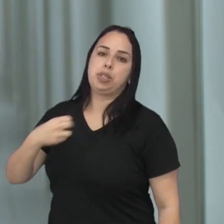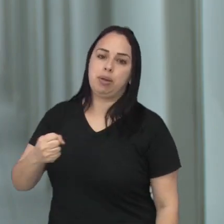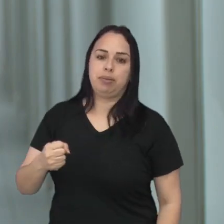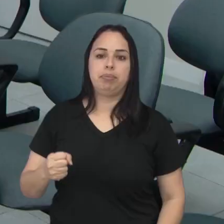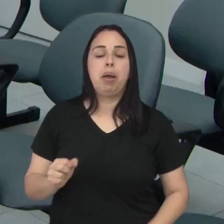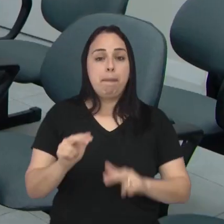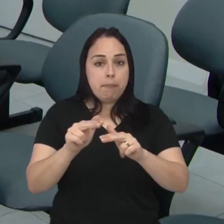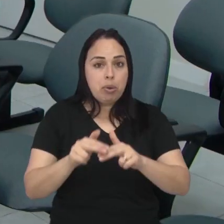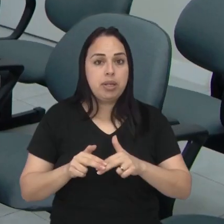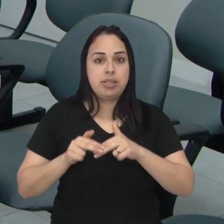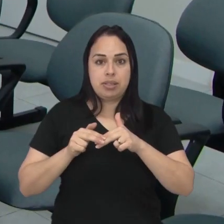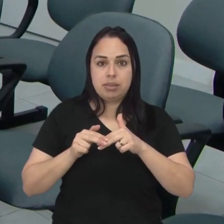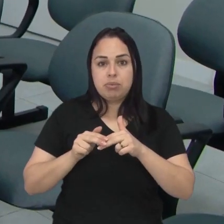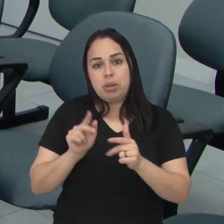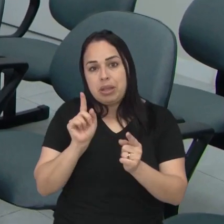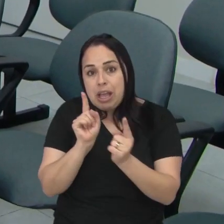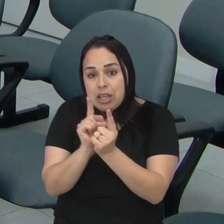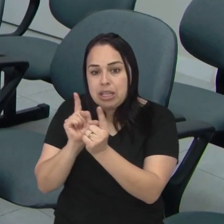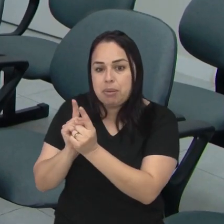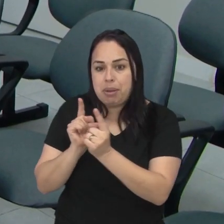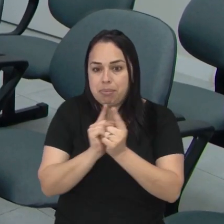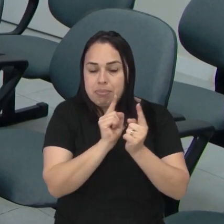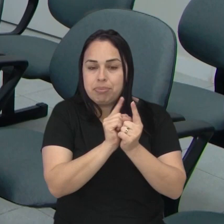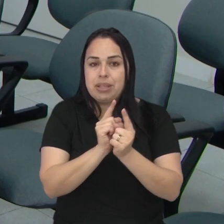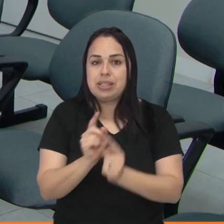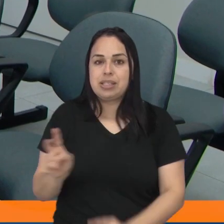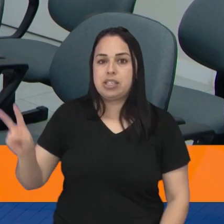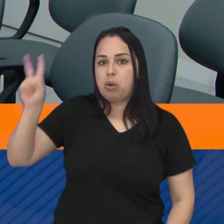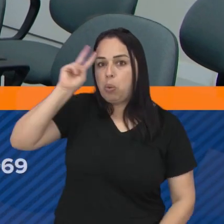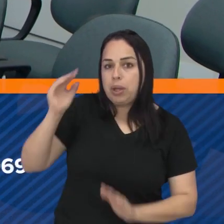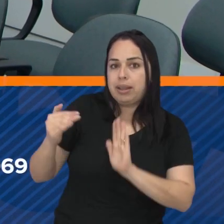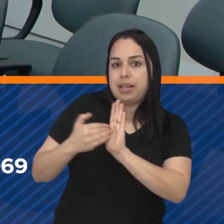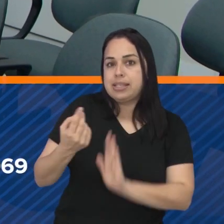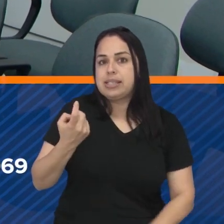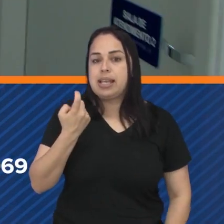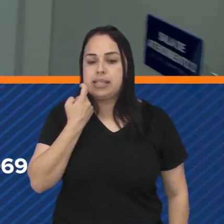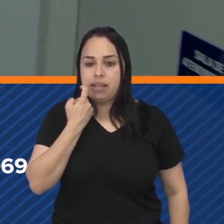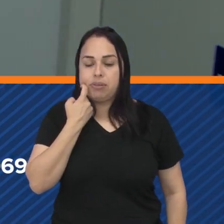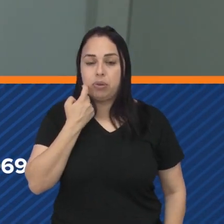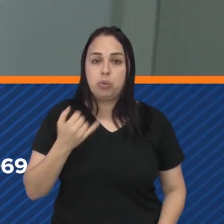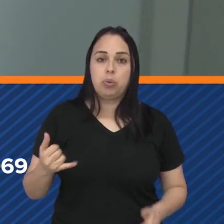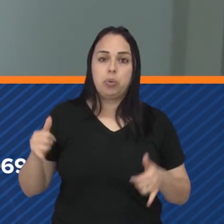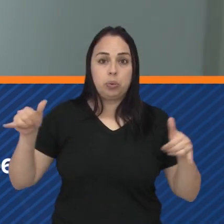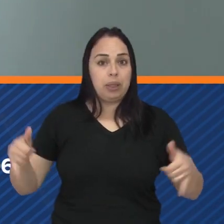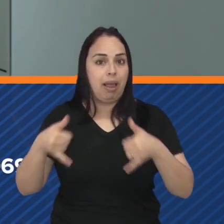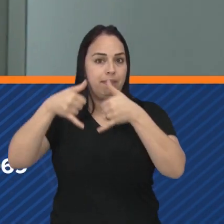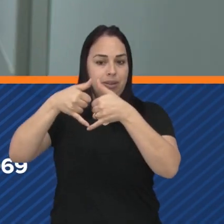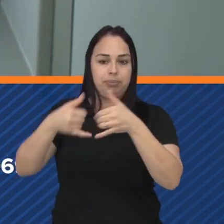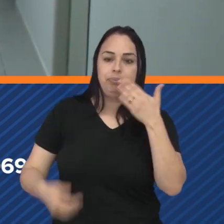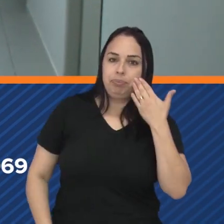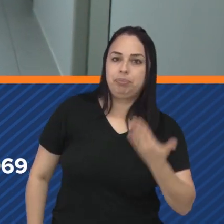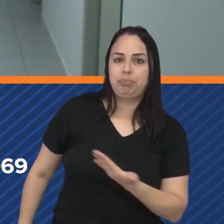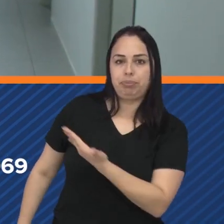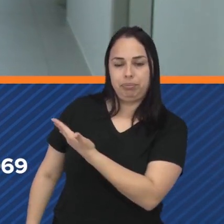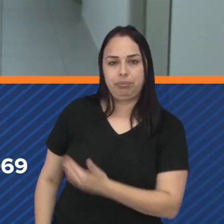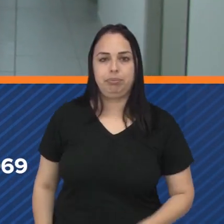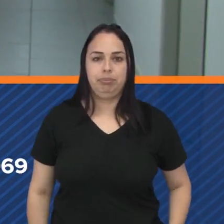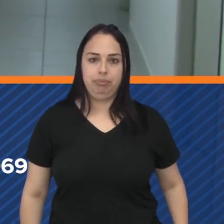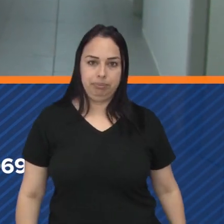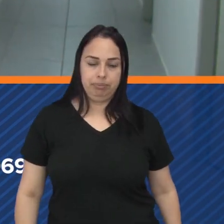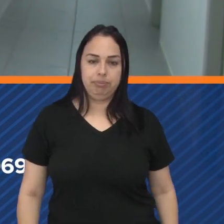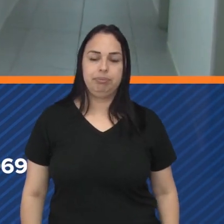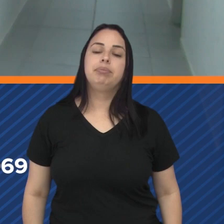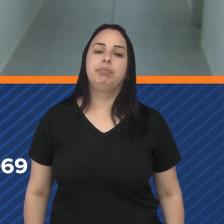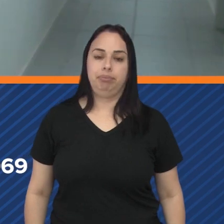um suicídio. A Clínica Escola de Psicologia realiza atendimentos de segunda a sexta-feira. O telefone para contato é